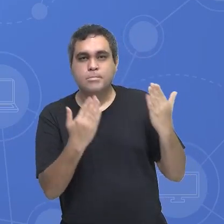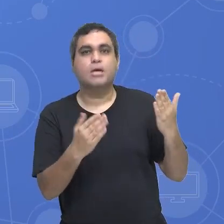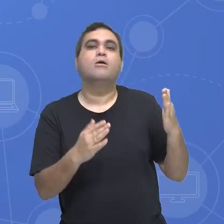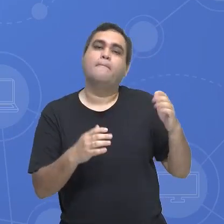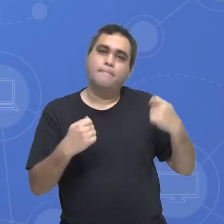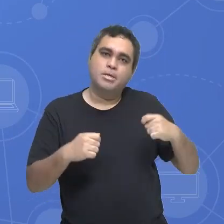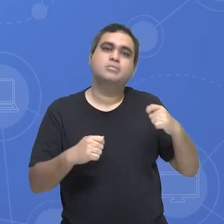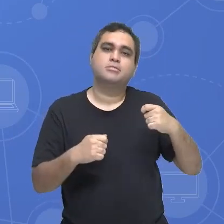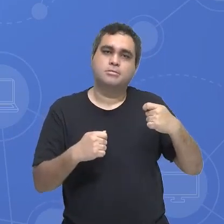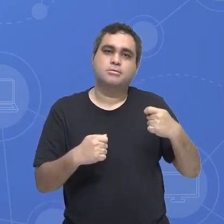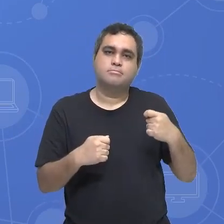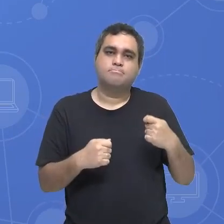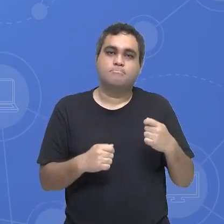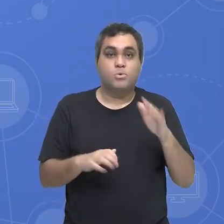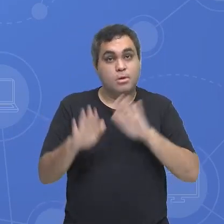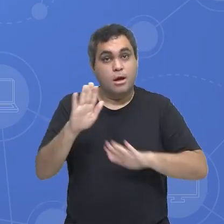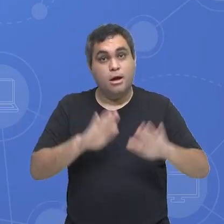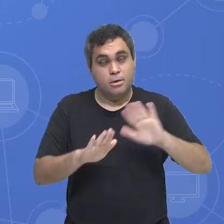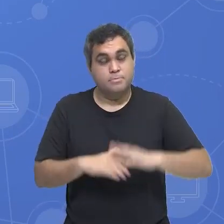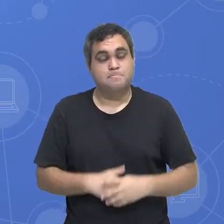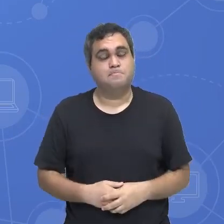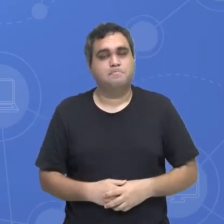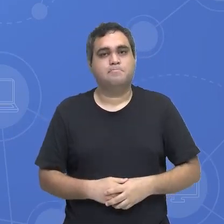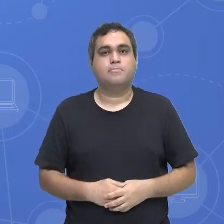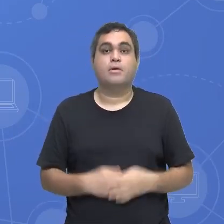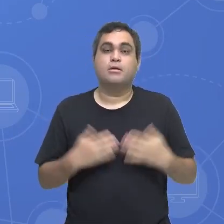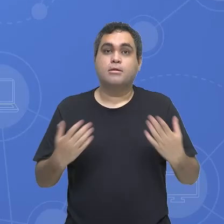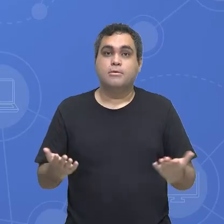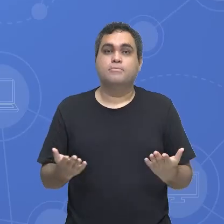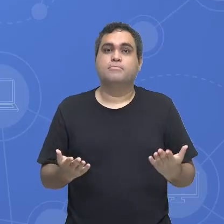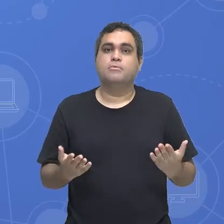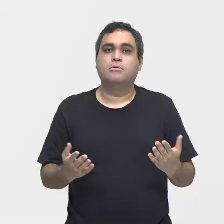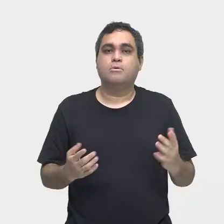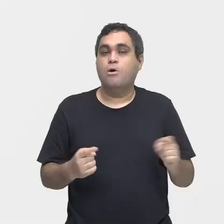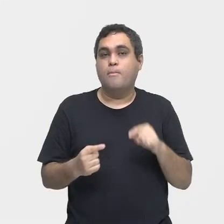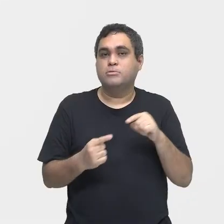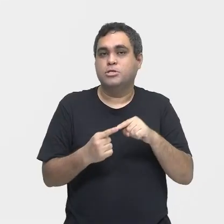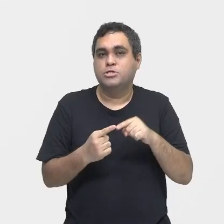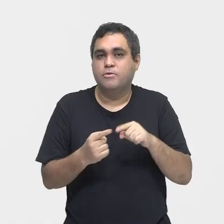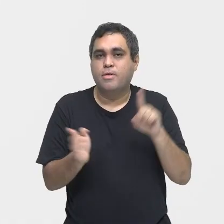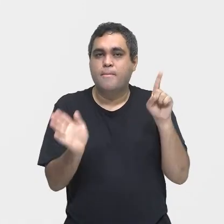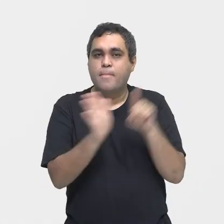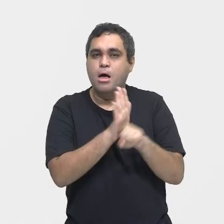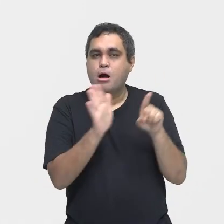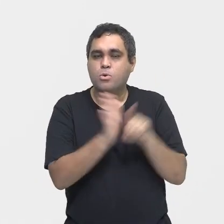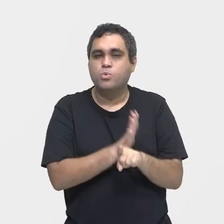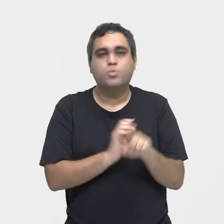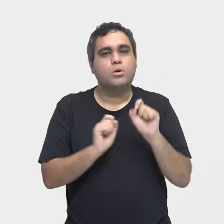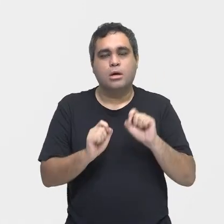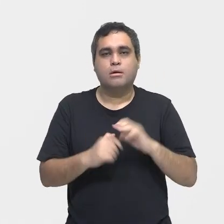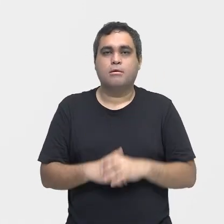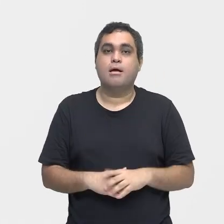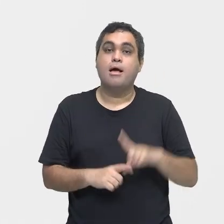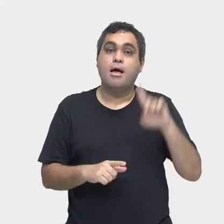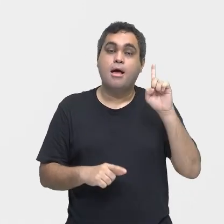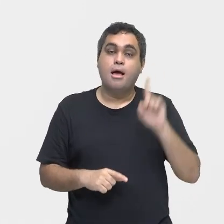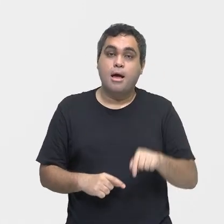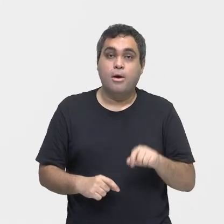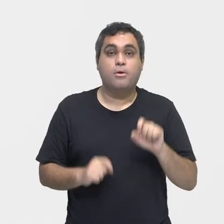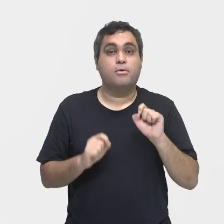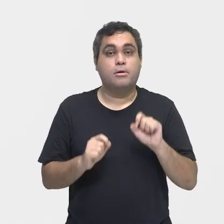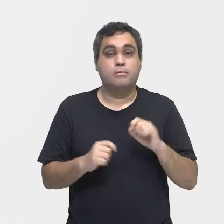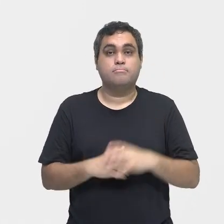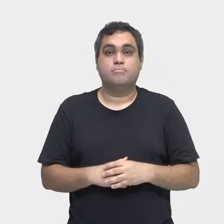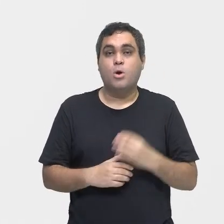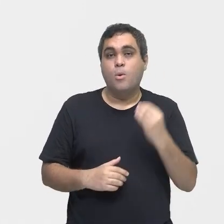isso daí. Perfeito? Veja só. Qual é o objetivo, então, dessa nossa atividade como um todo? É propiciar